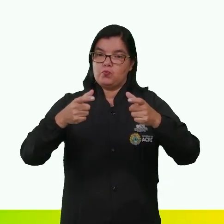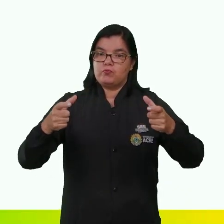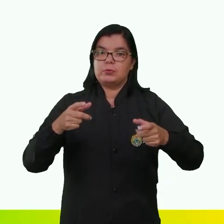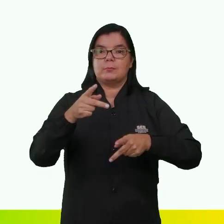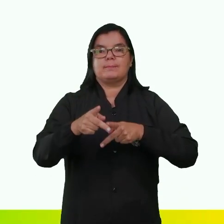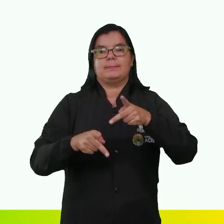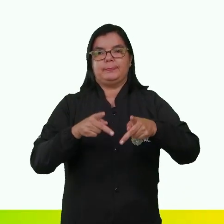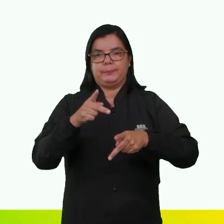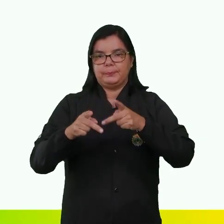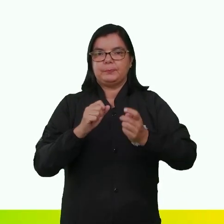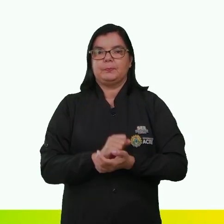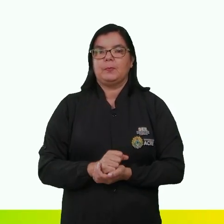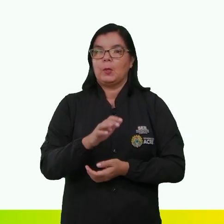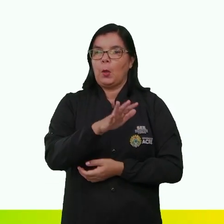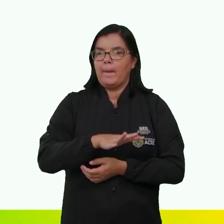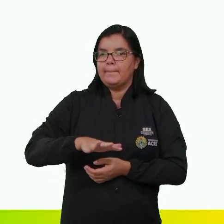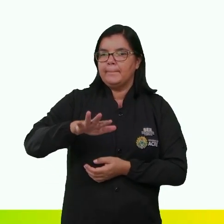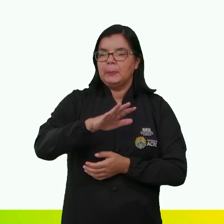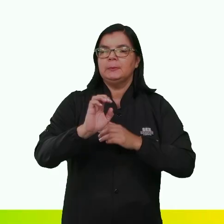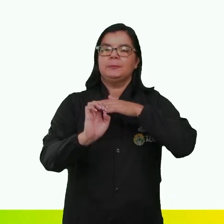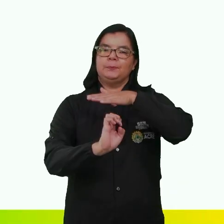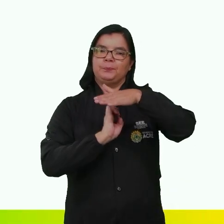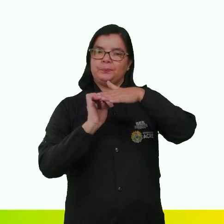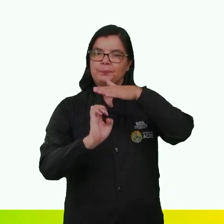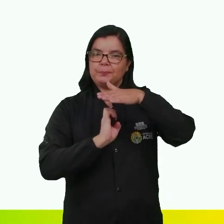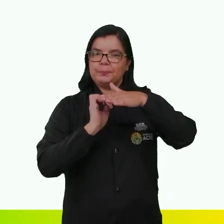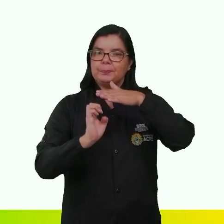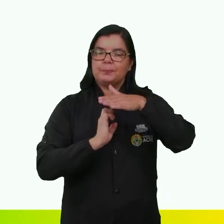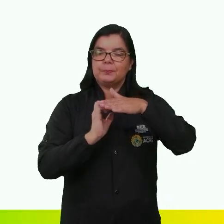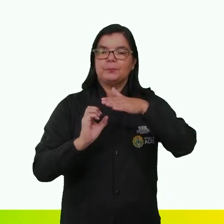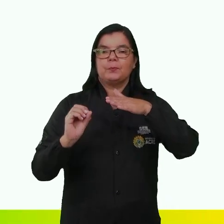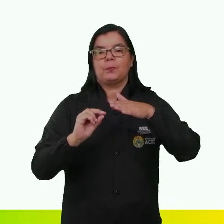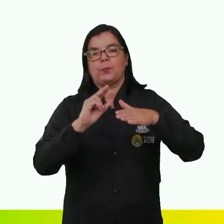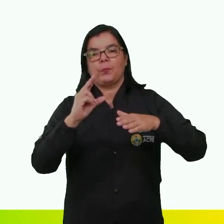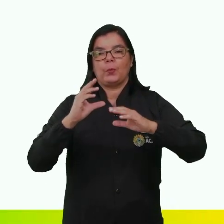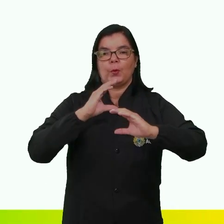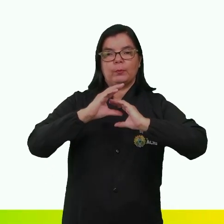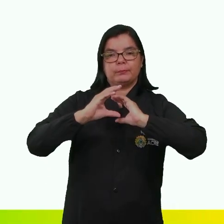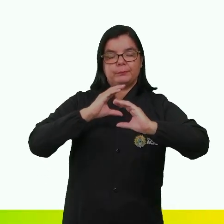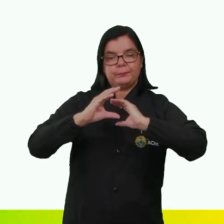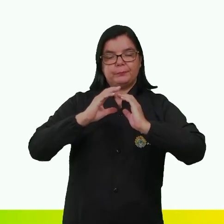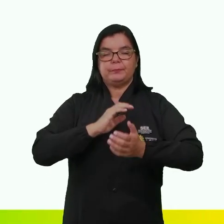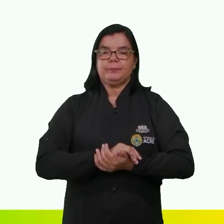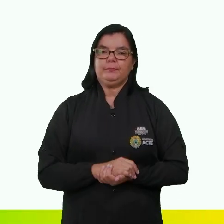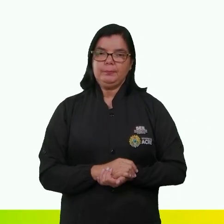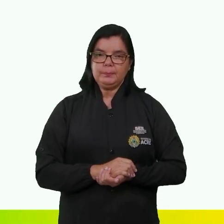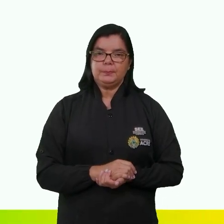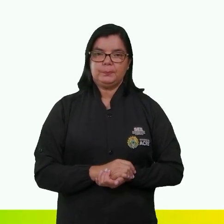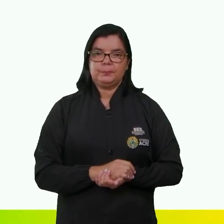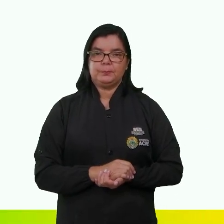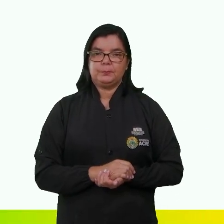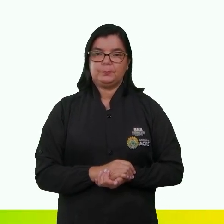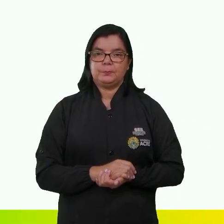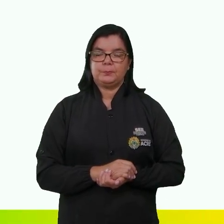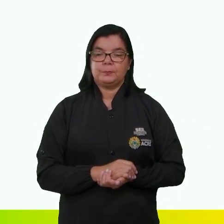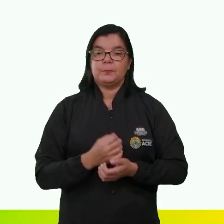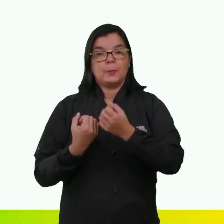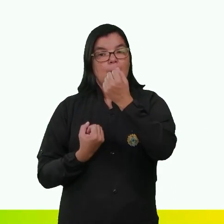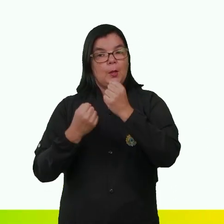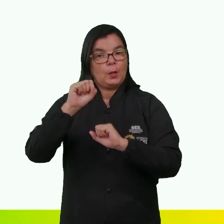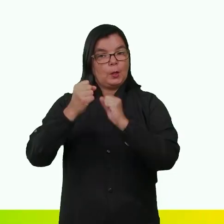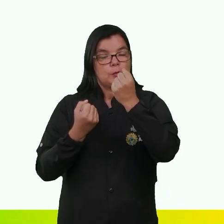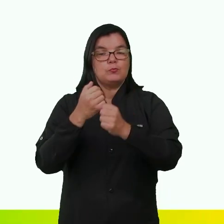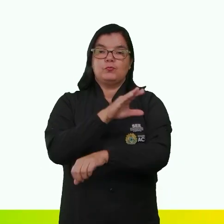grandes públicos, geralmente mediada por empresas e meios de comunicação. A